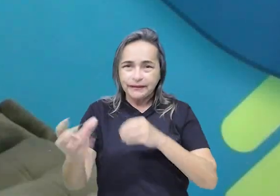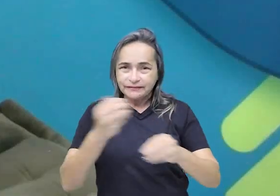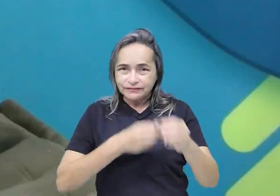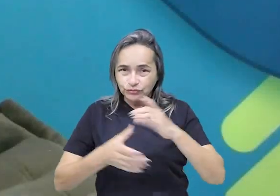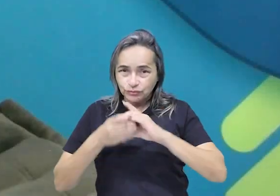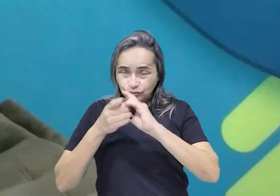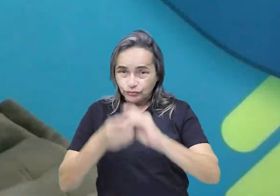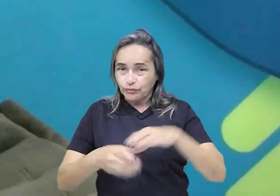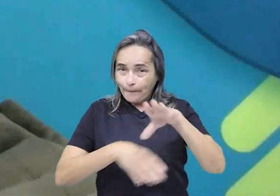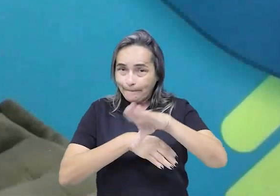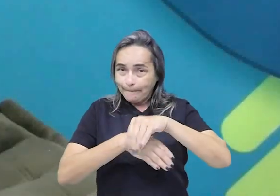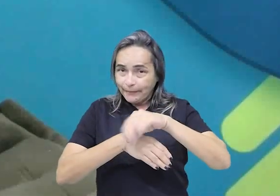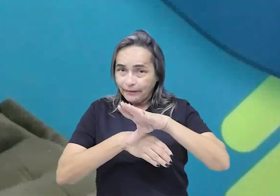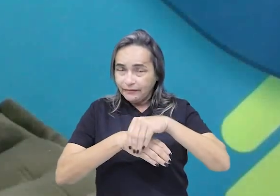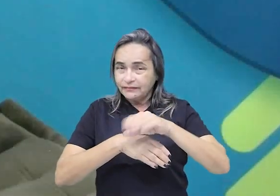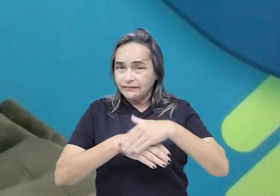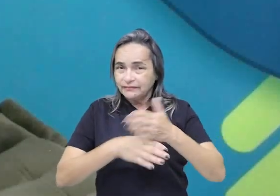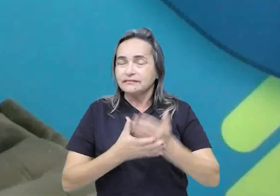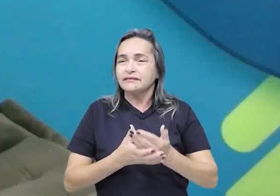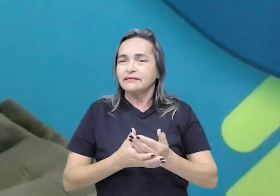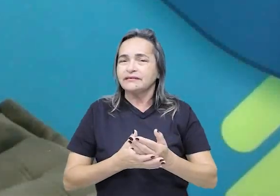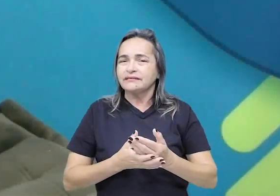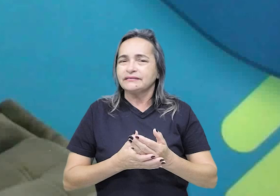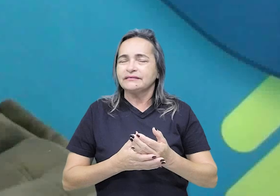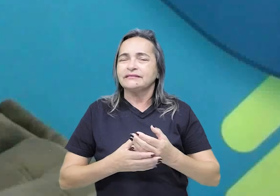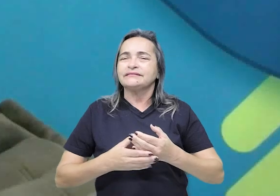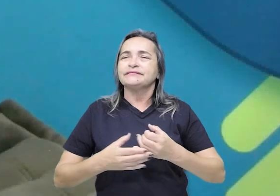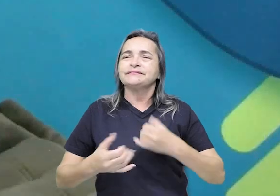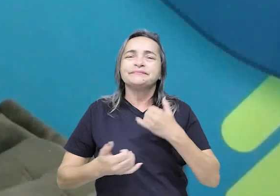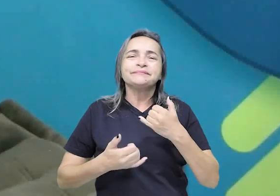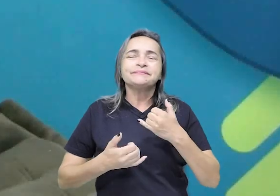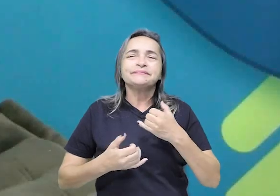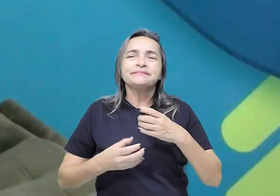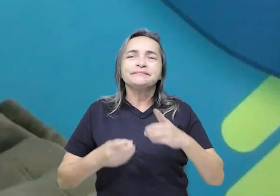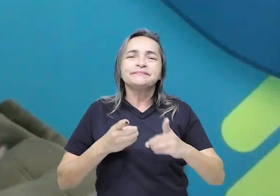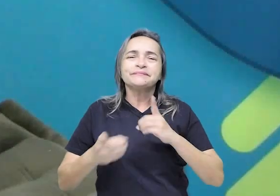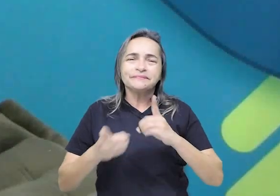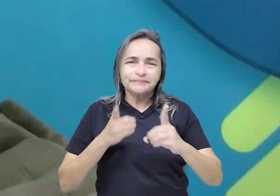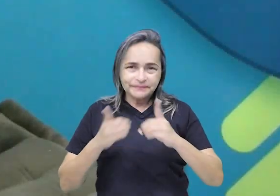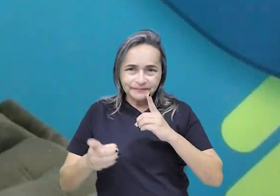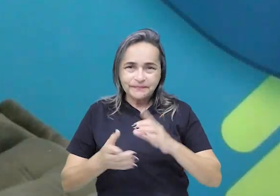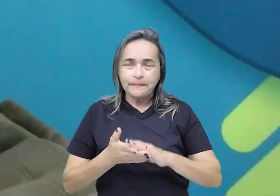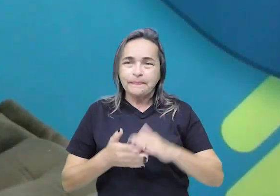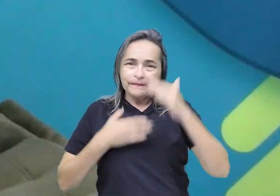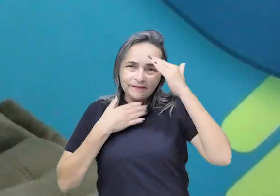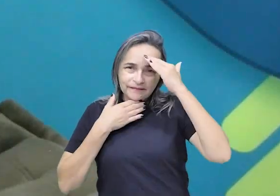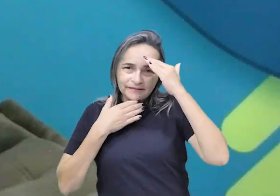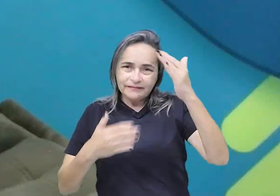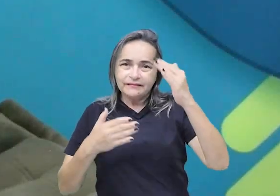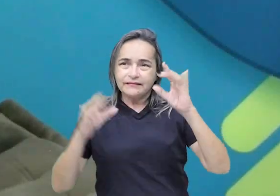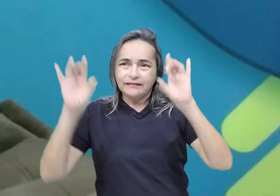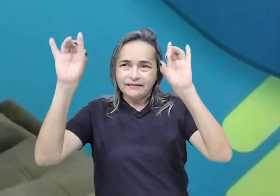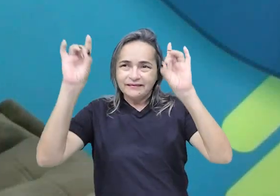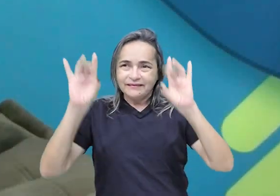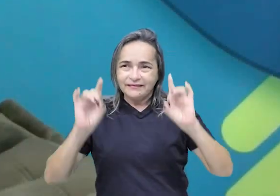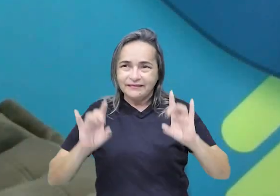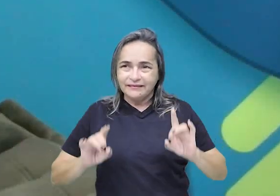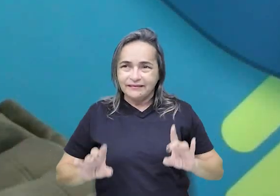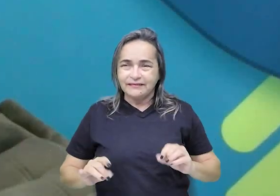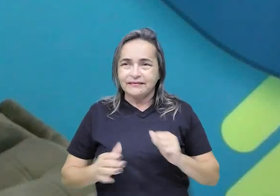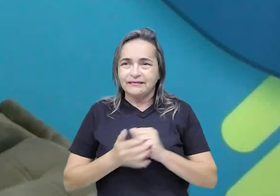né, a novas situações e dinâmicas, tá? Mas, assim, um agradecimento